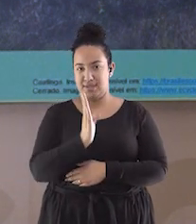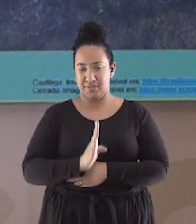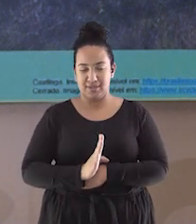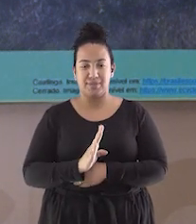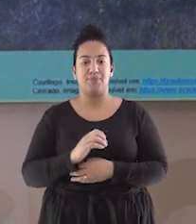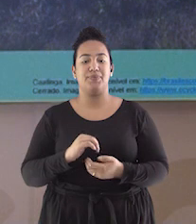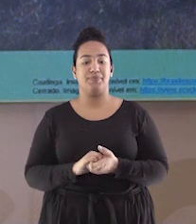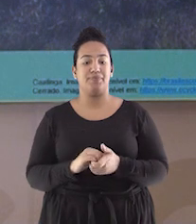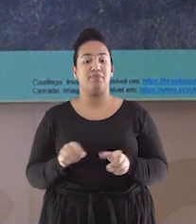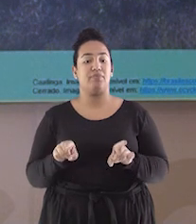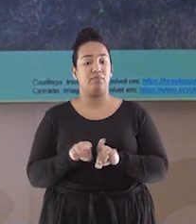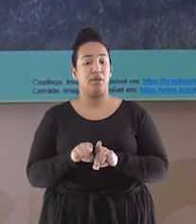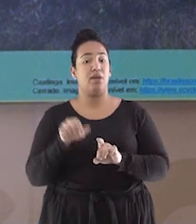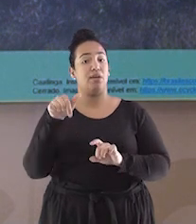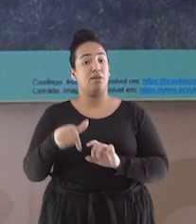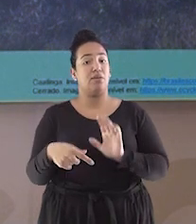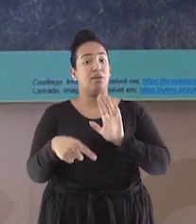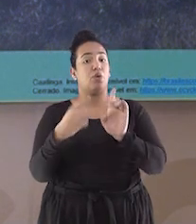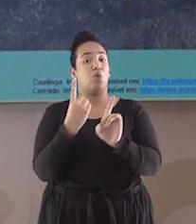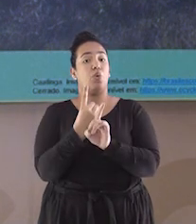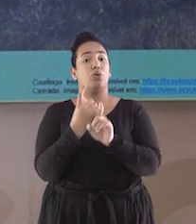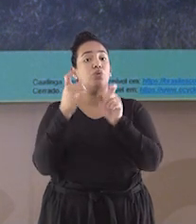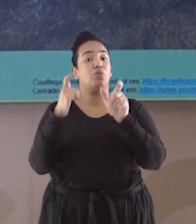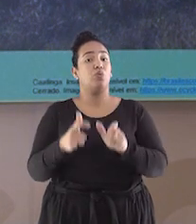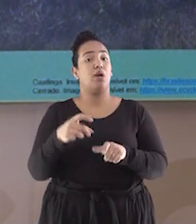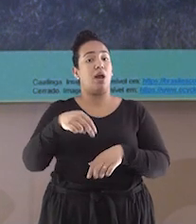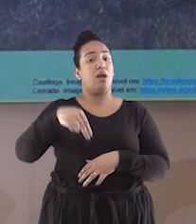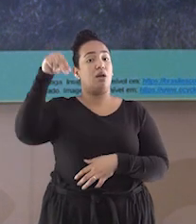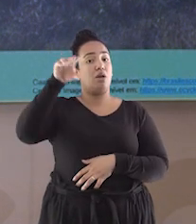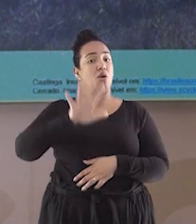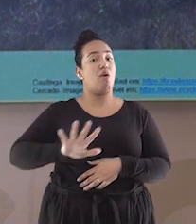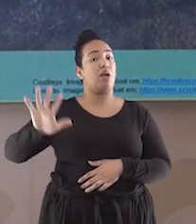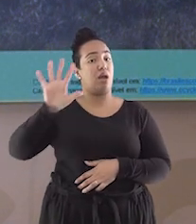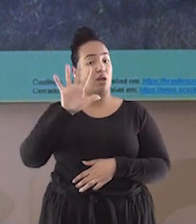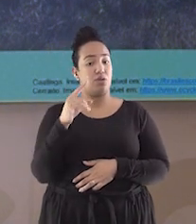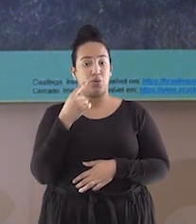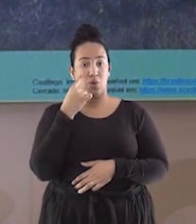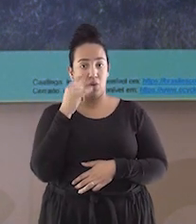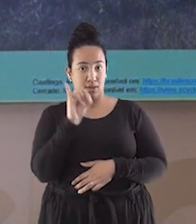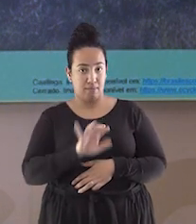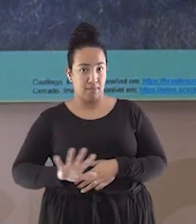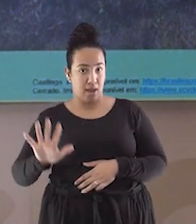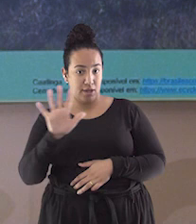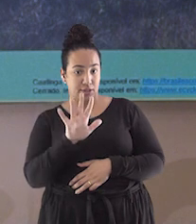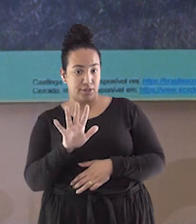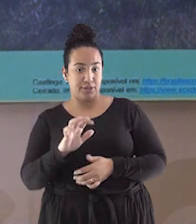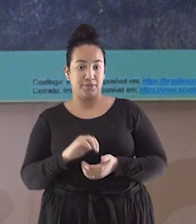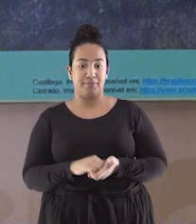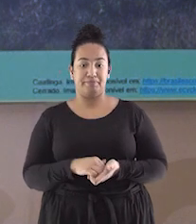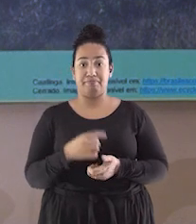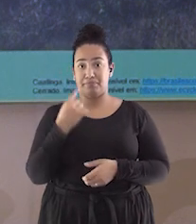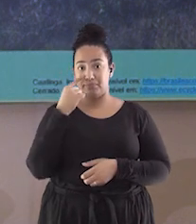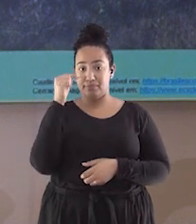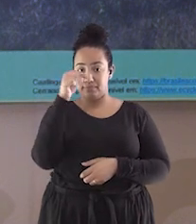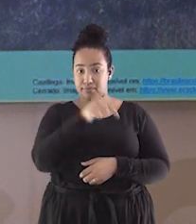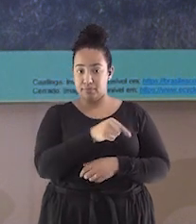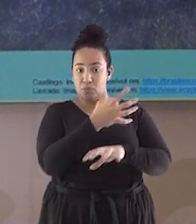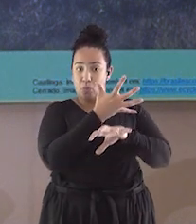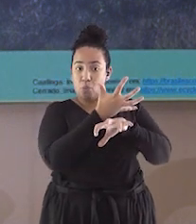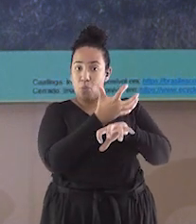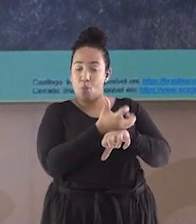muito característico da região Nordeste. Observe aqui nas imagens. A caatinga tem